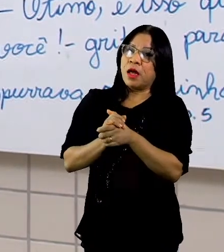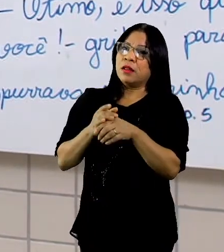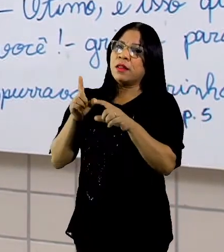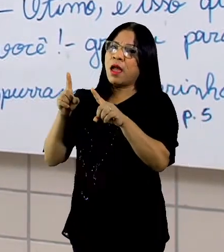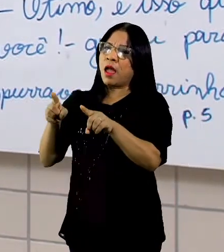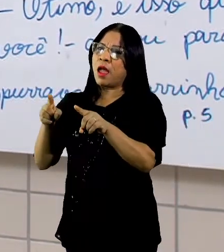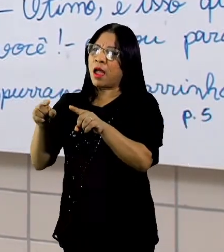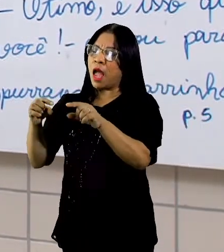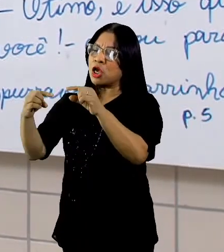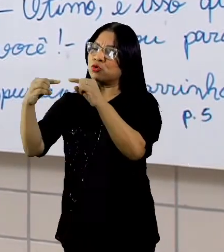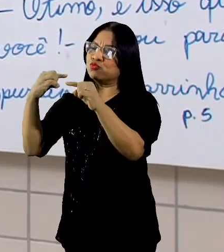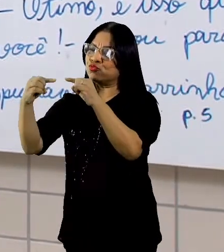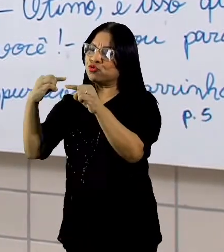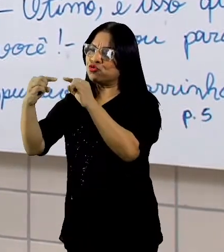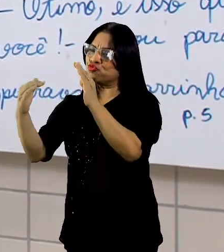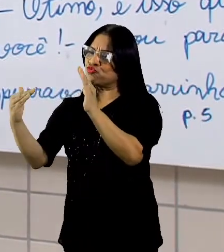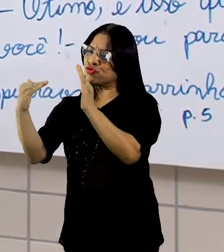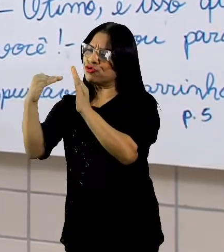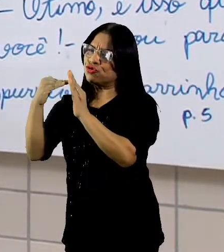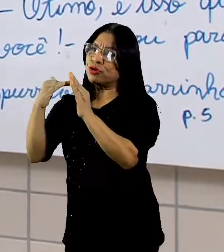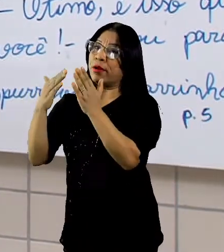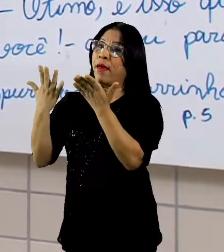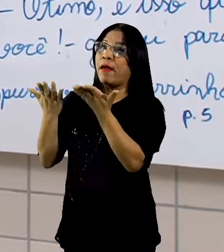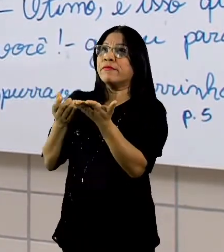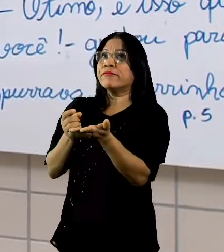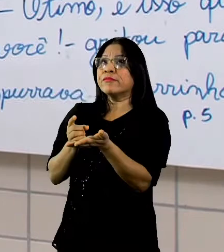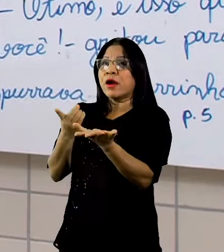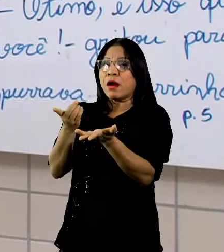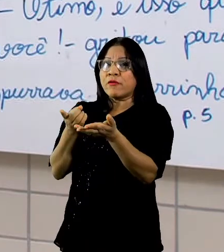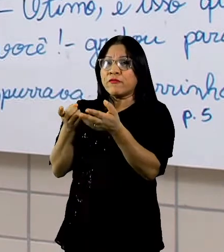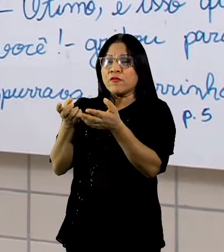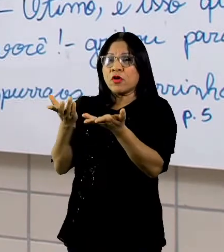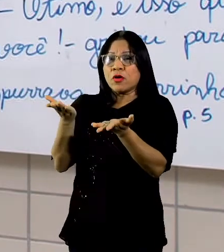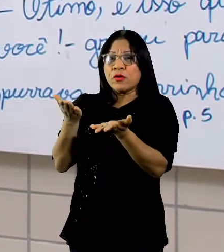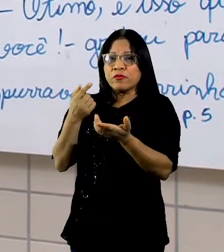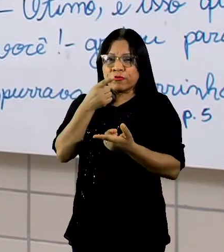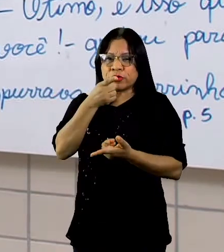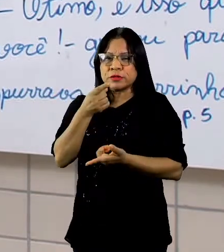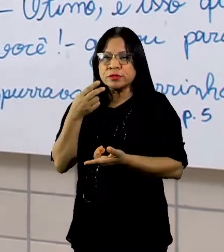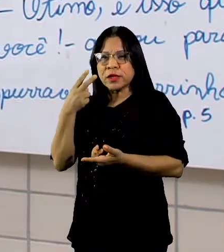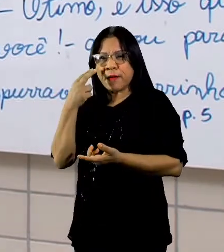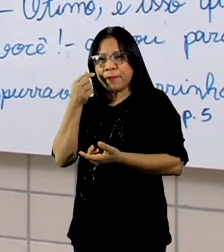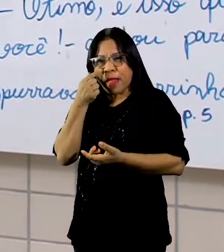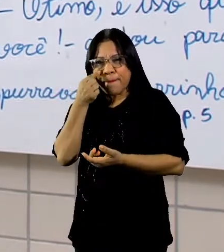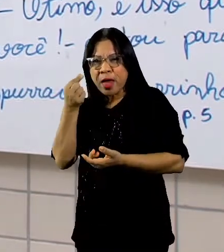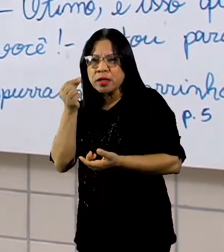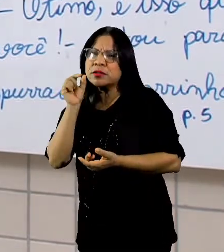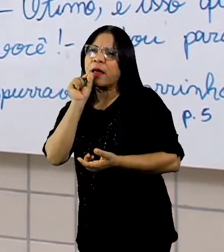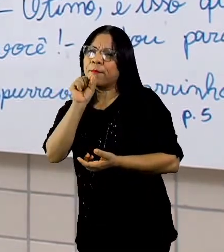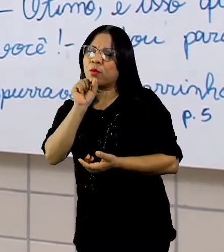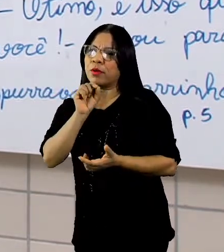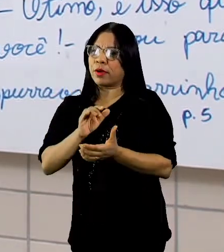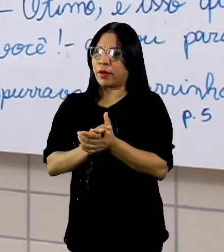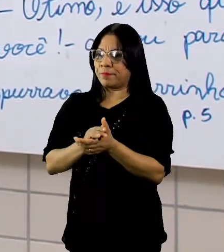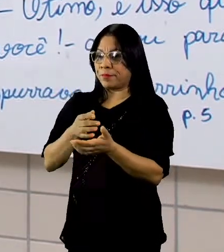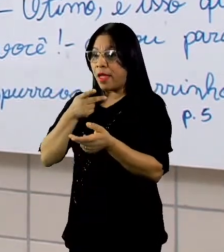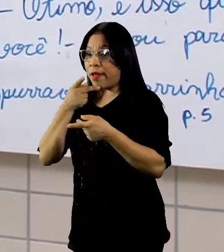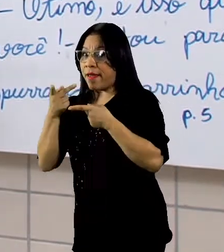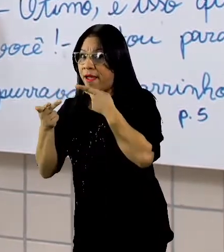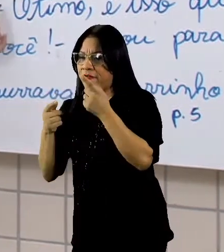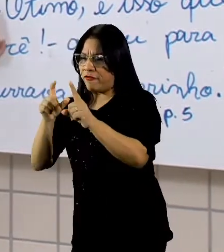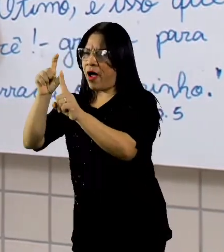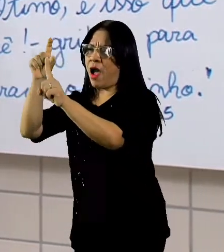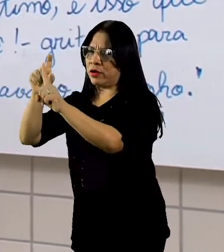perceberam que em alguns momentos do enredo da narrativa, há falas das personagens precedida